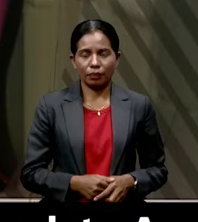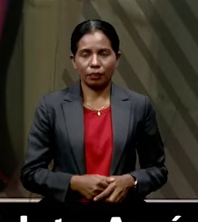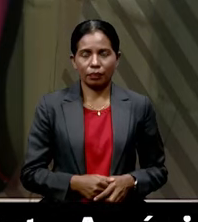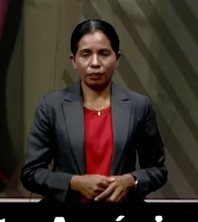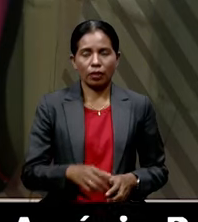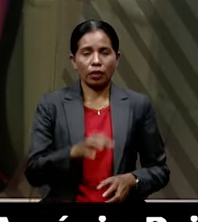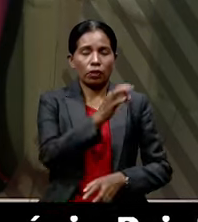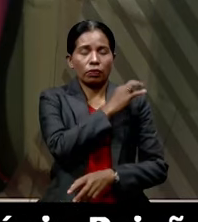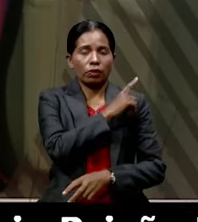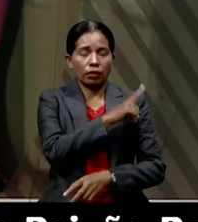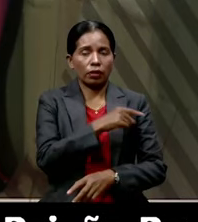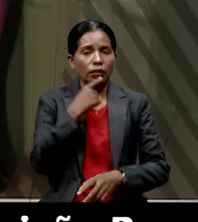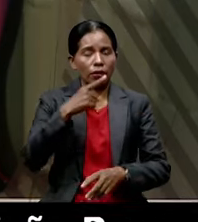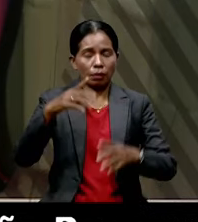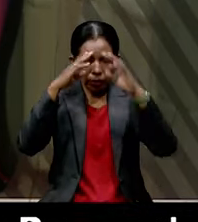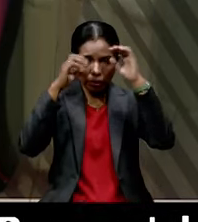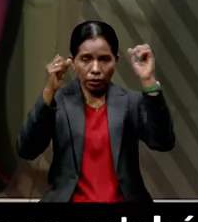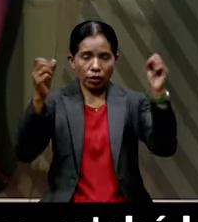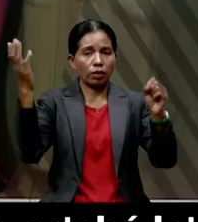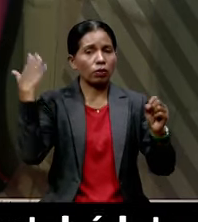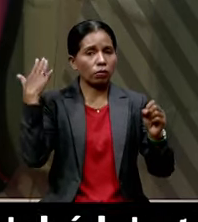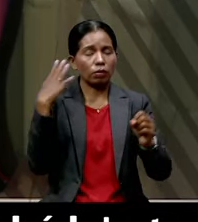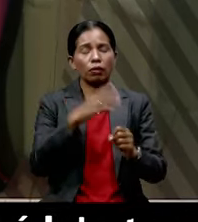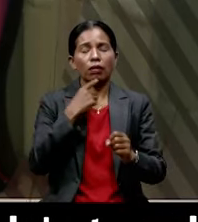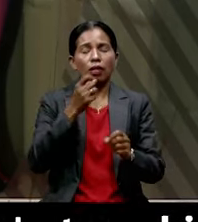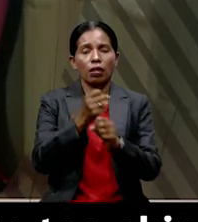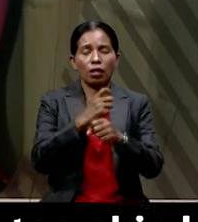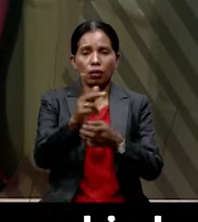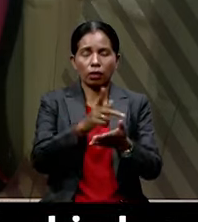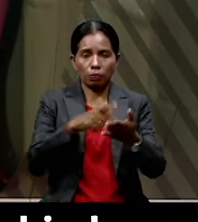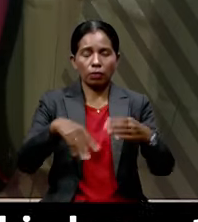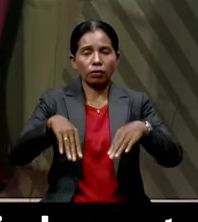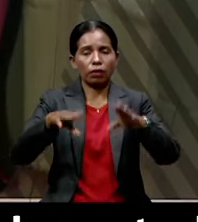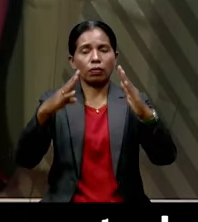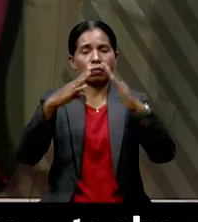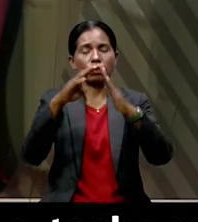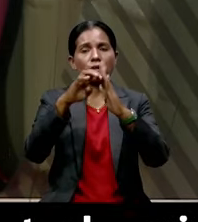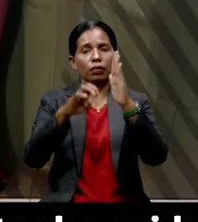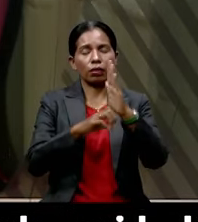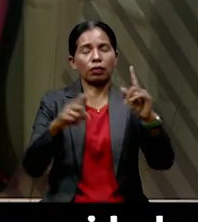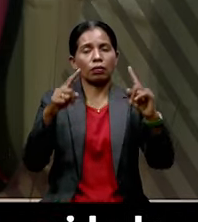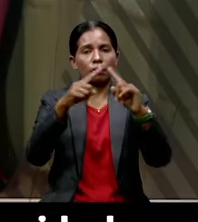Fontel considera ex-presidente autoridade Rewa comete crime tamba fang uma estado ba Alcateri.